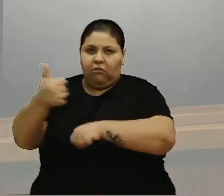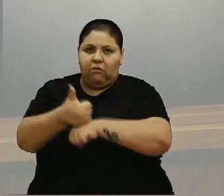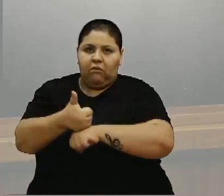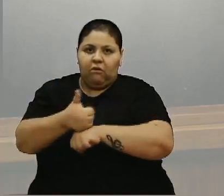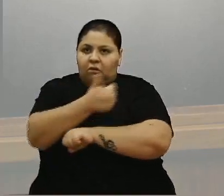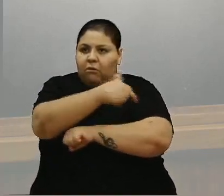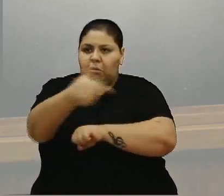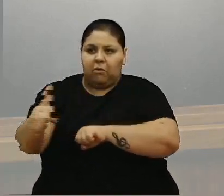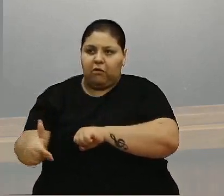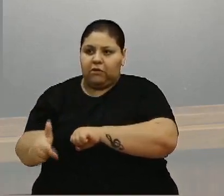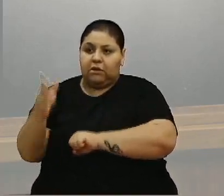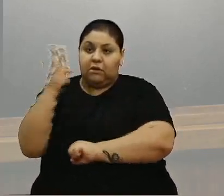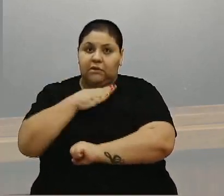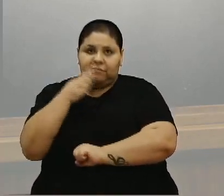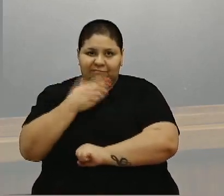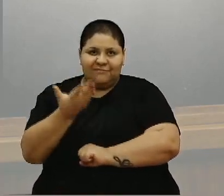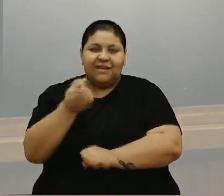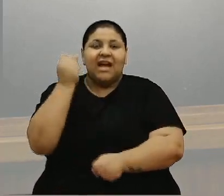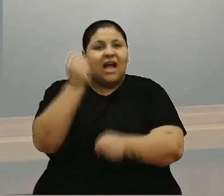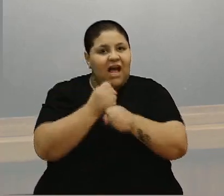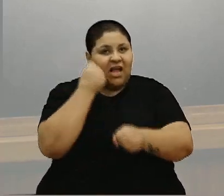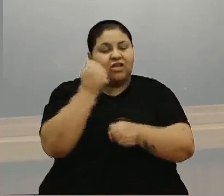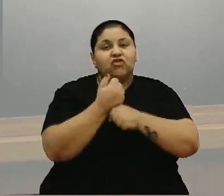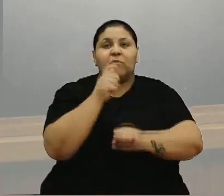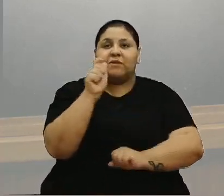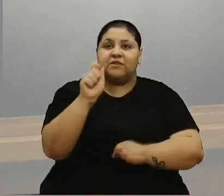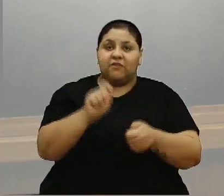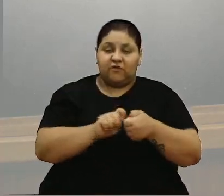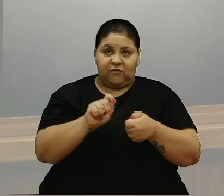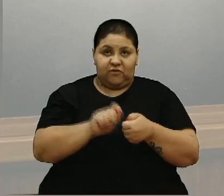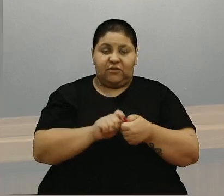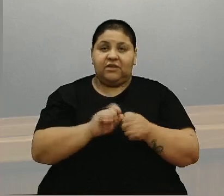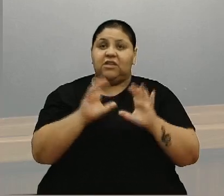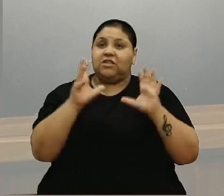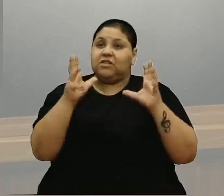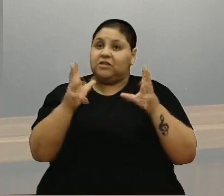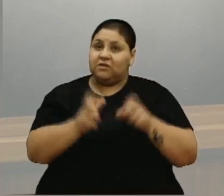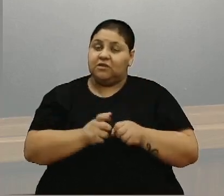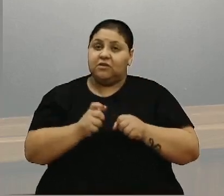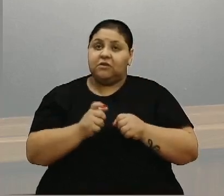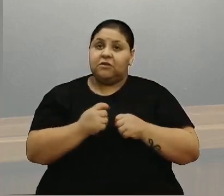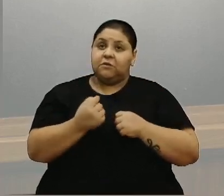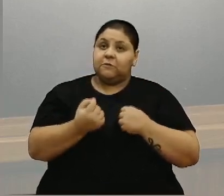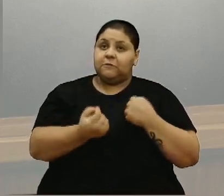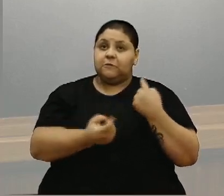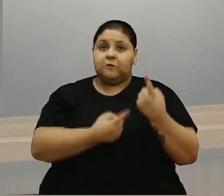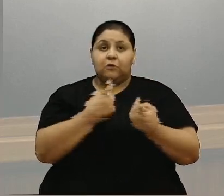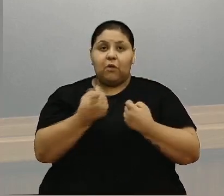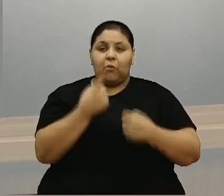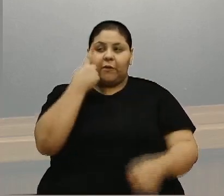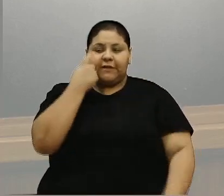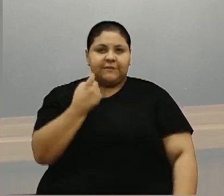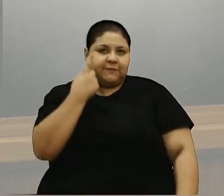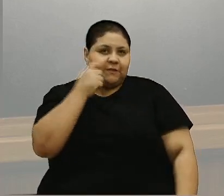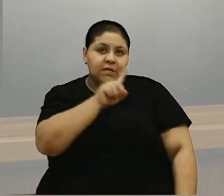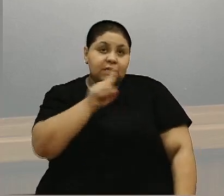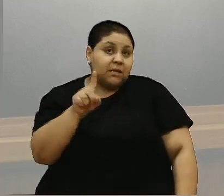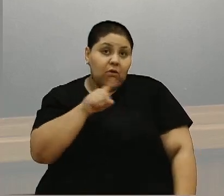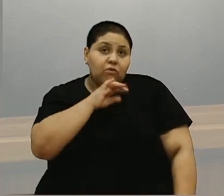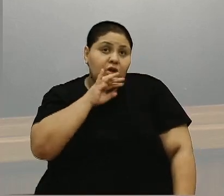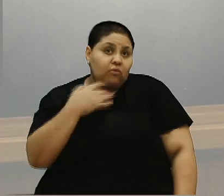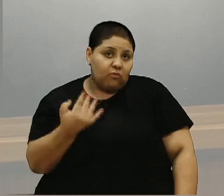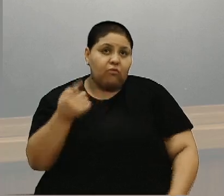né? Então, as obras que estão sendo feitas são todas por algum interesse. Não que seja ruim,